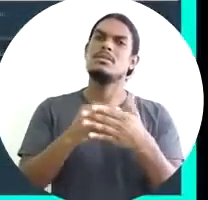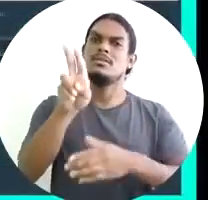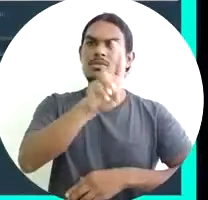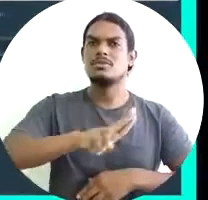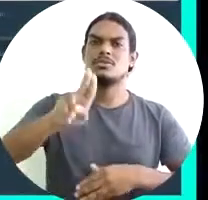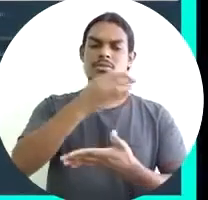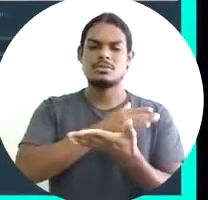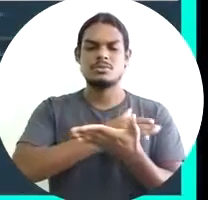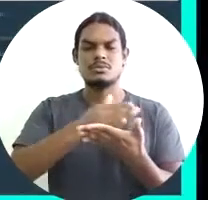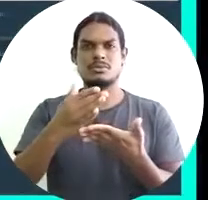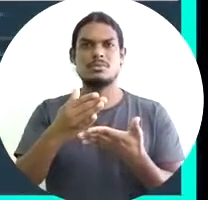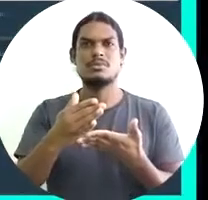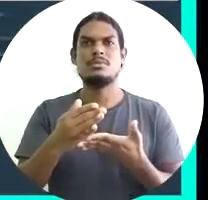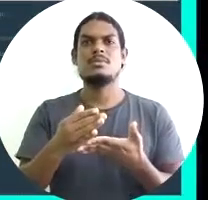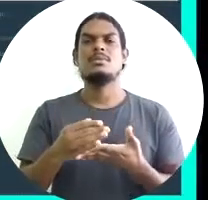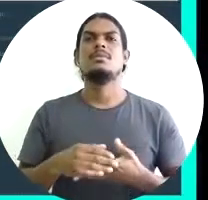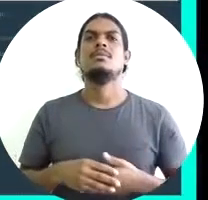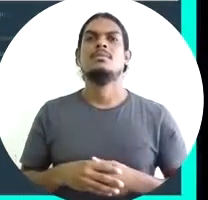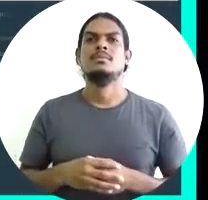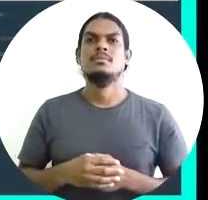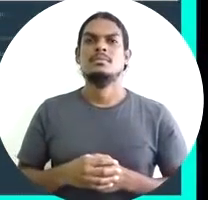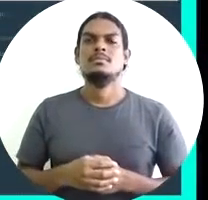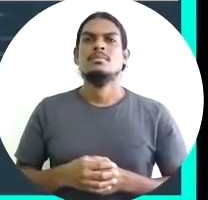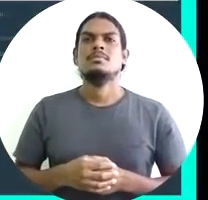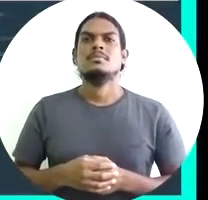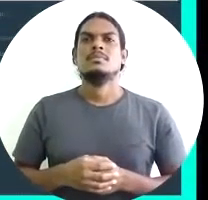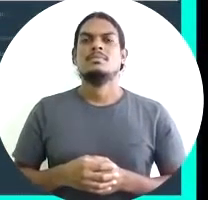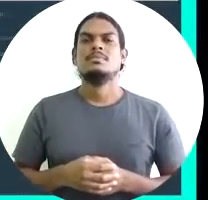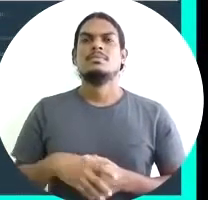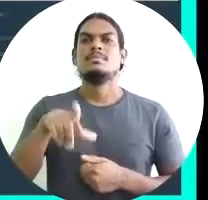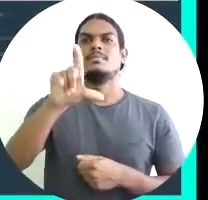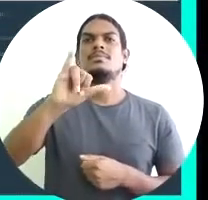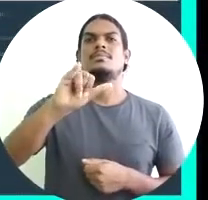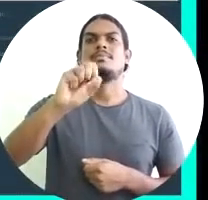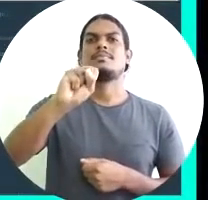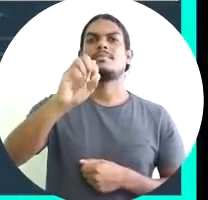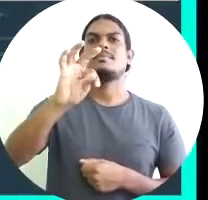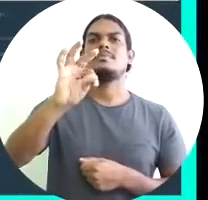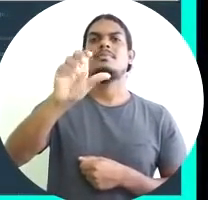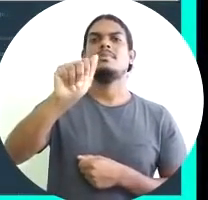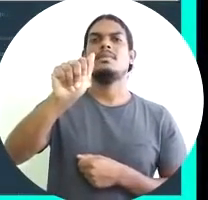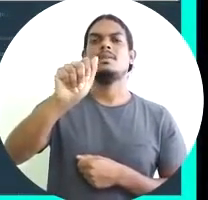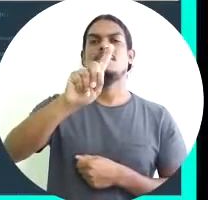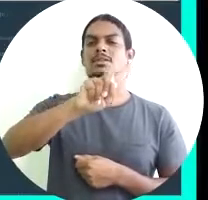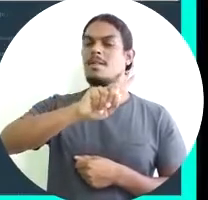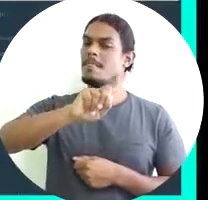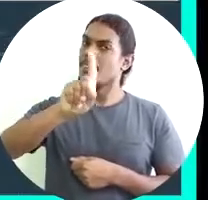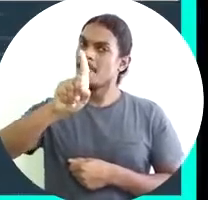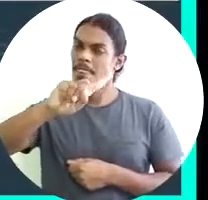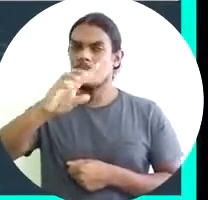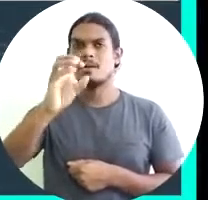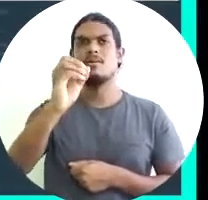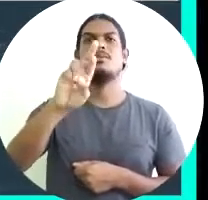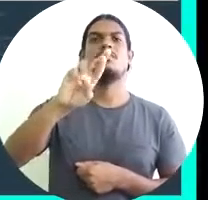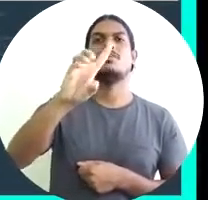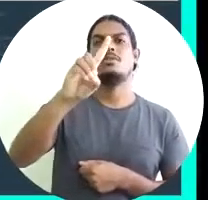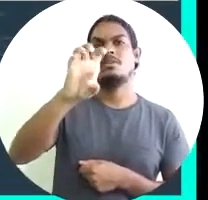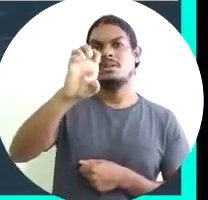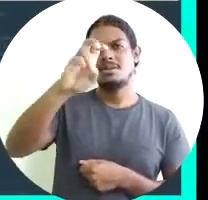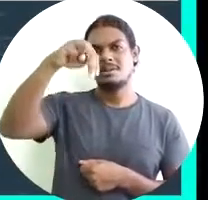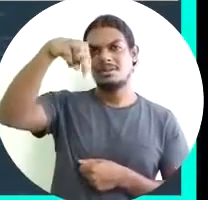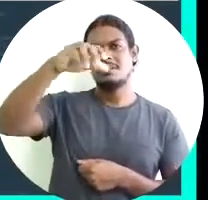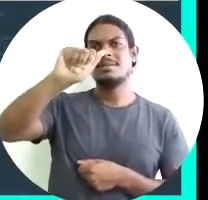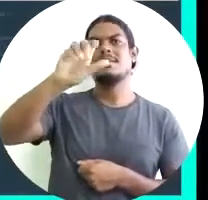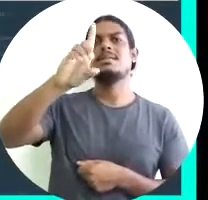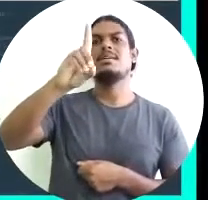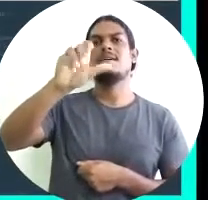no começo, no caso das listas não ordenadas, em vez de ter aquele círculo, você pode definir uma imagem. Você pode